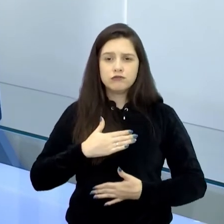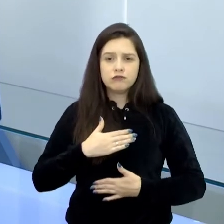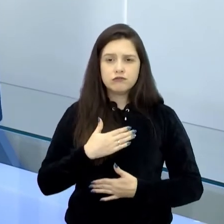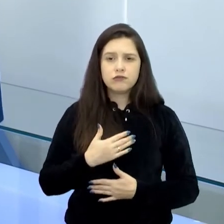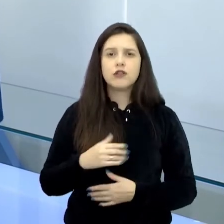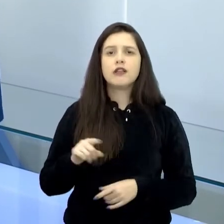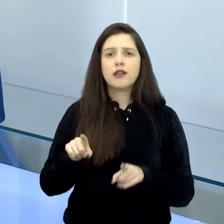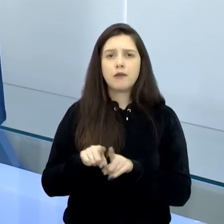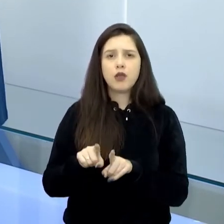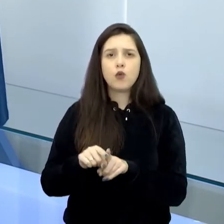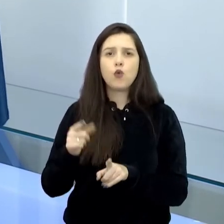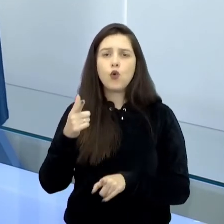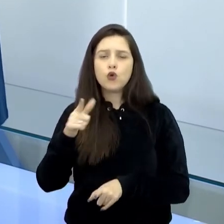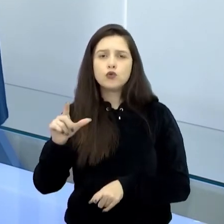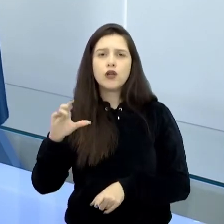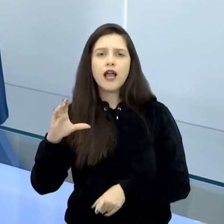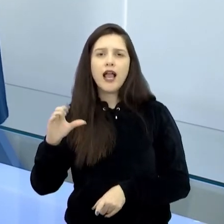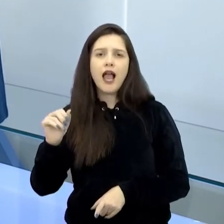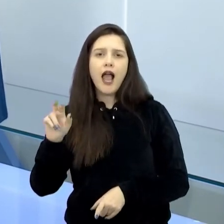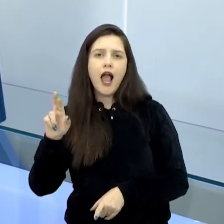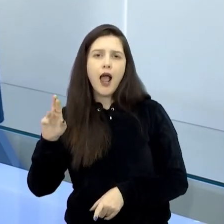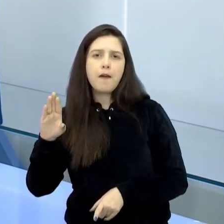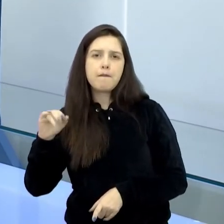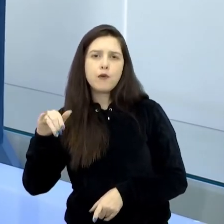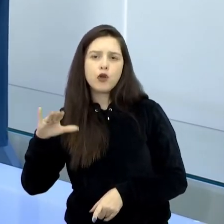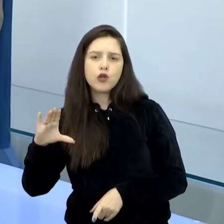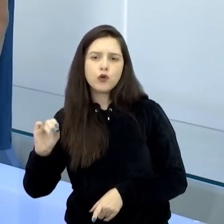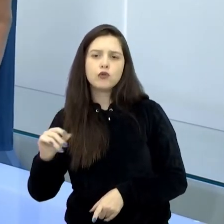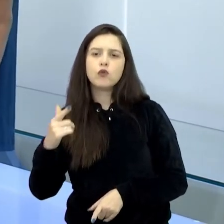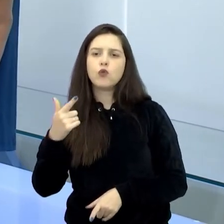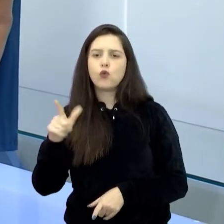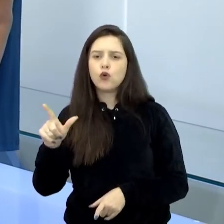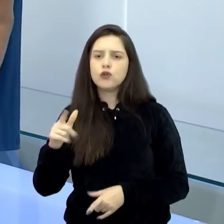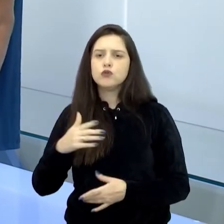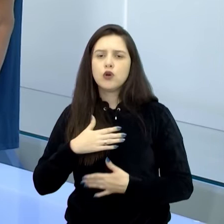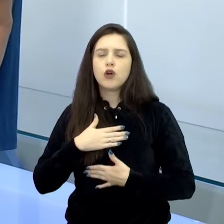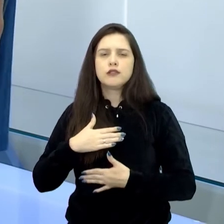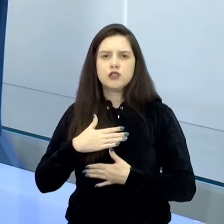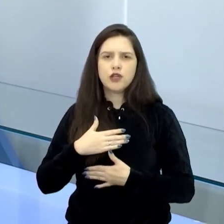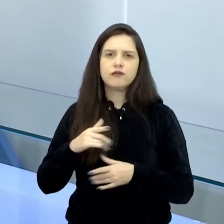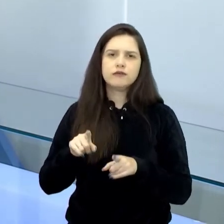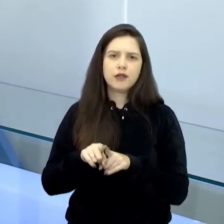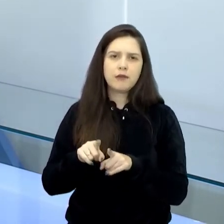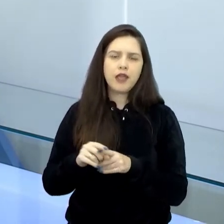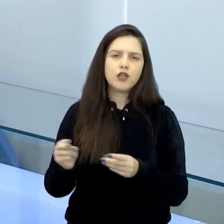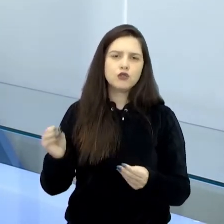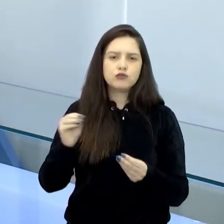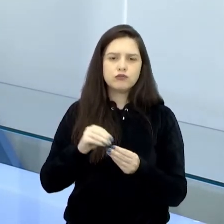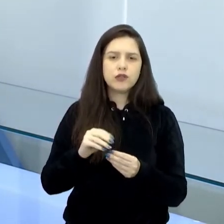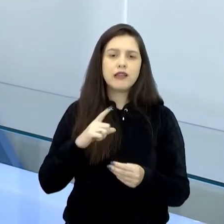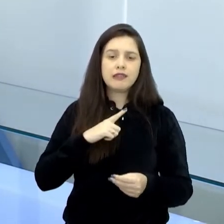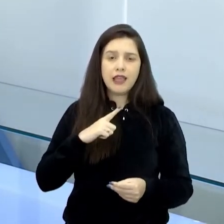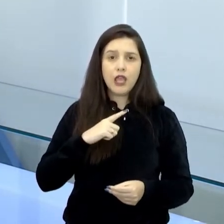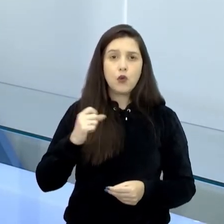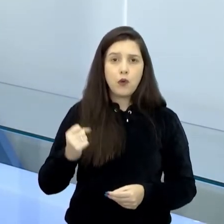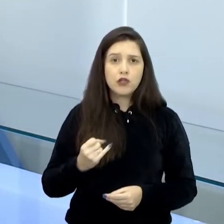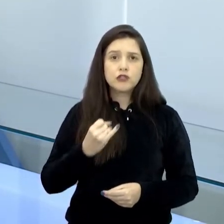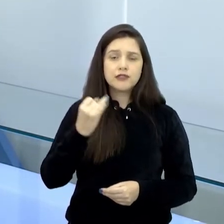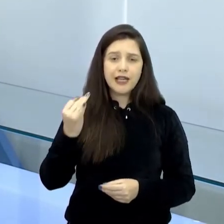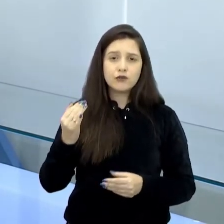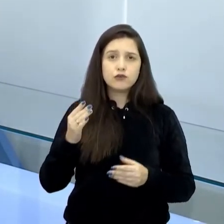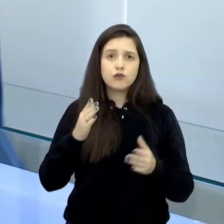de carbono e 2 átomos de oxigênio formando o gás carbônico. E a quantidade que eu tenho desse